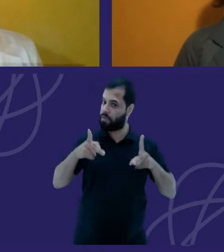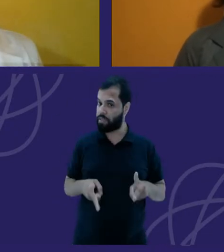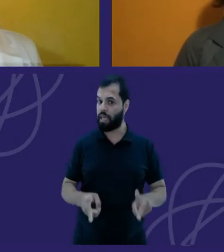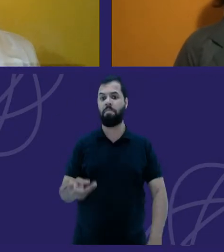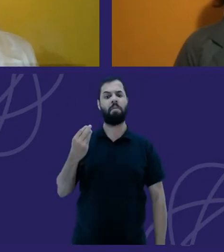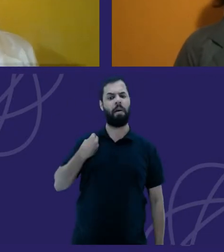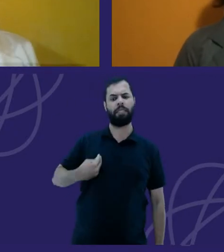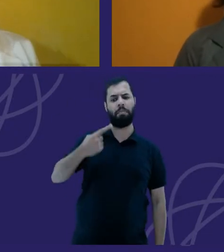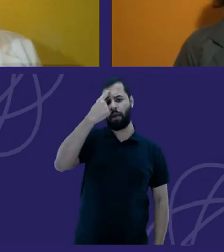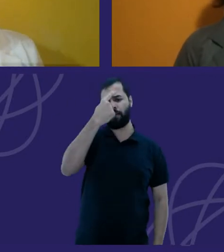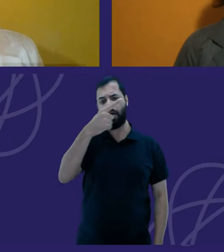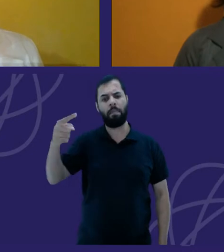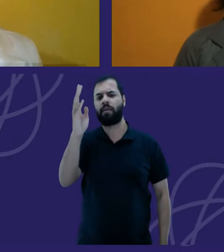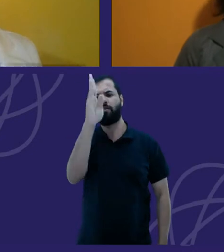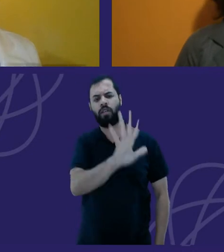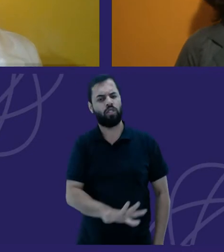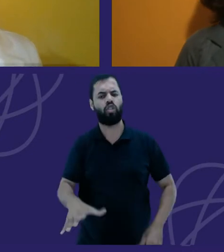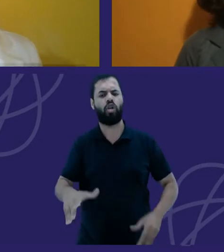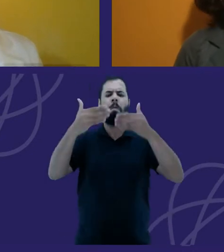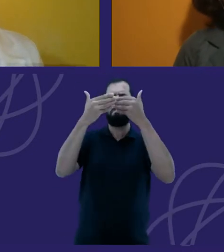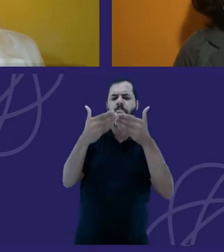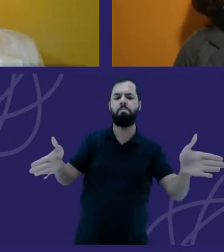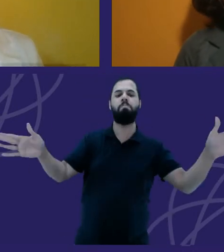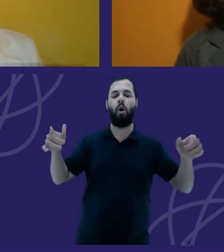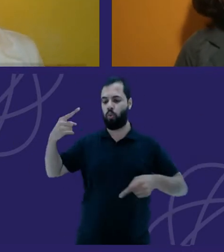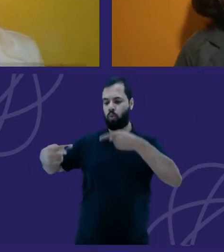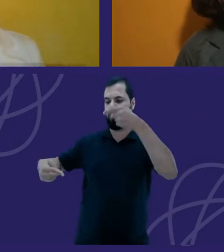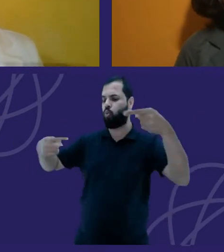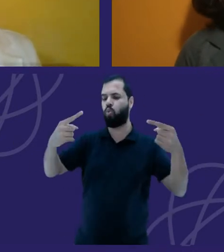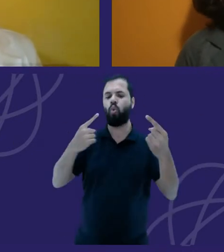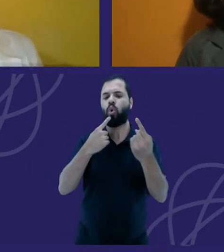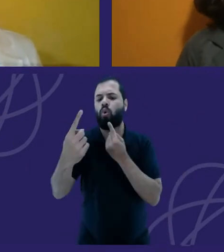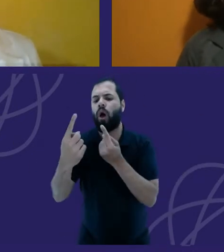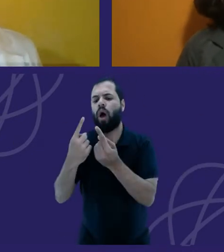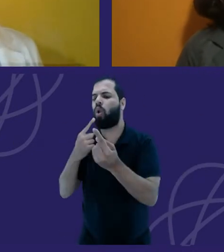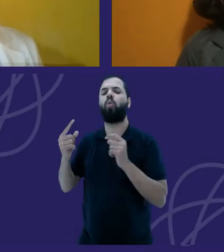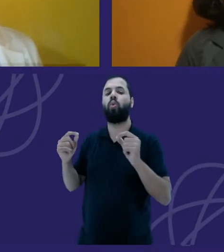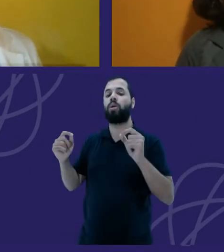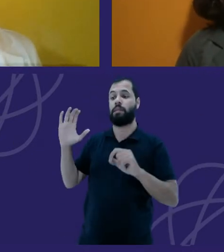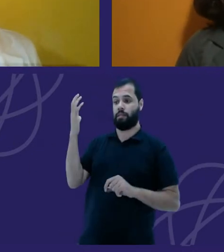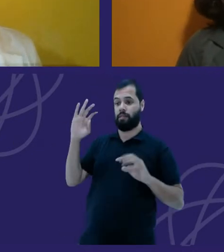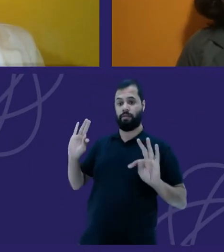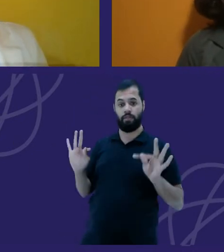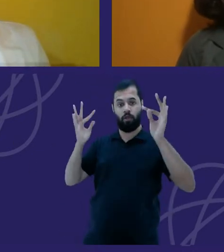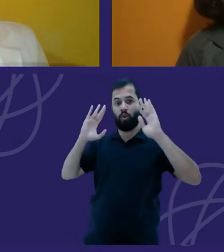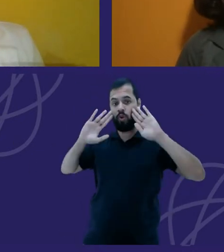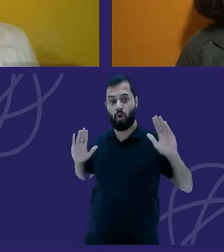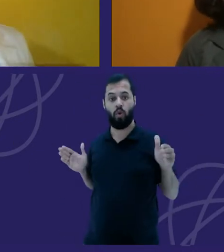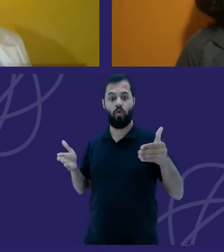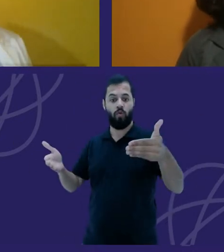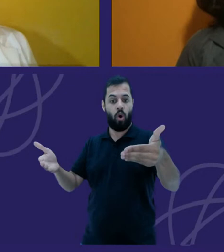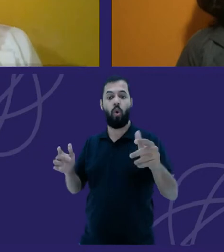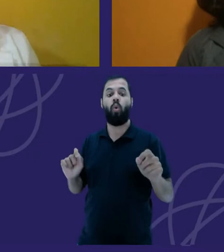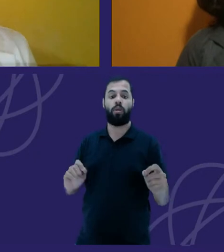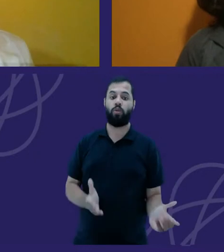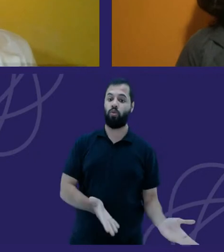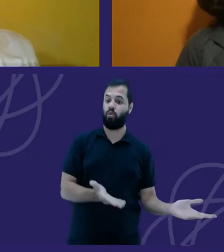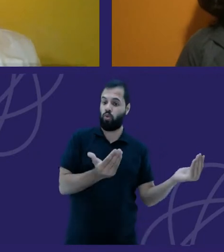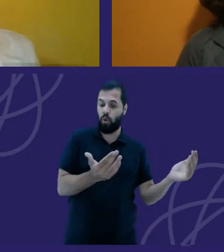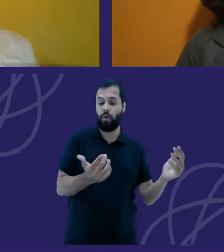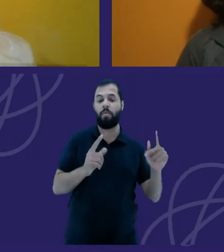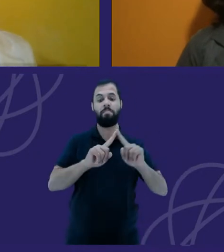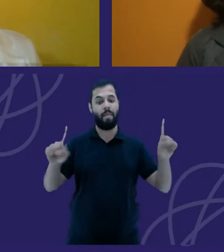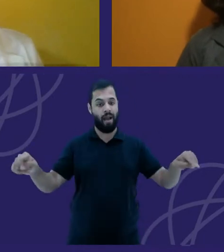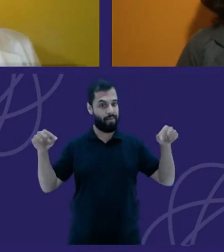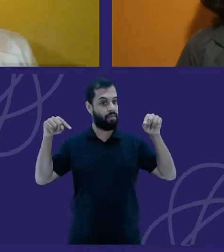para dialogar sobre ciência e tecnologia. O foco do evento sempre foram os jovens. E aqui na Fiocruz, a articulação